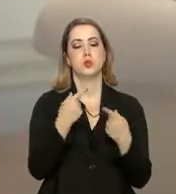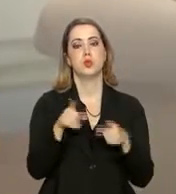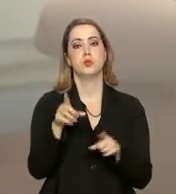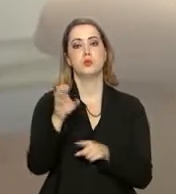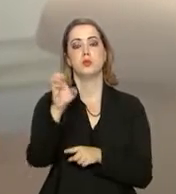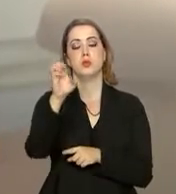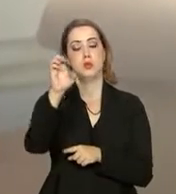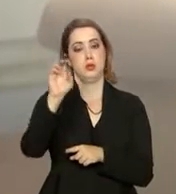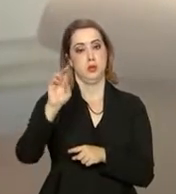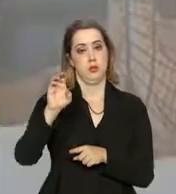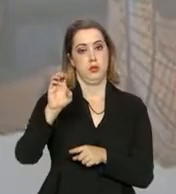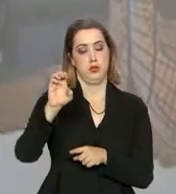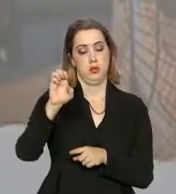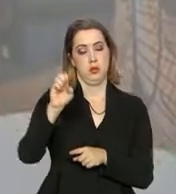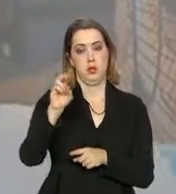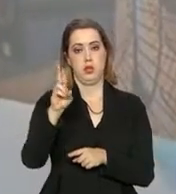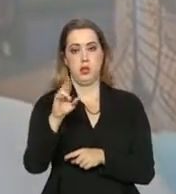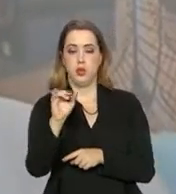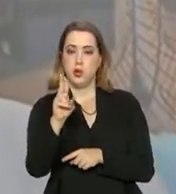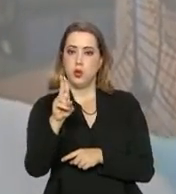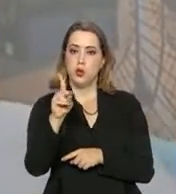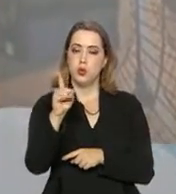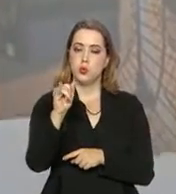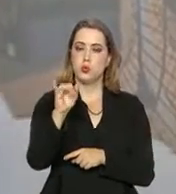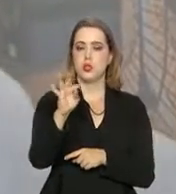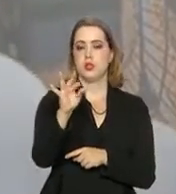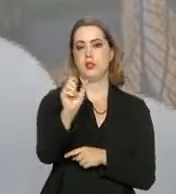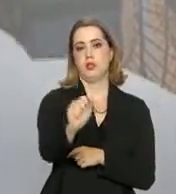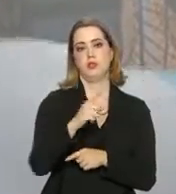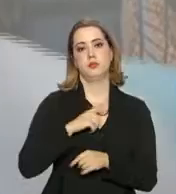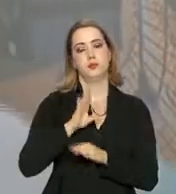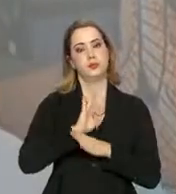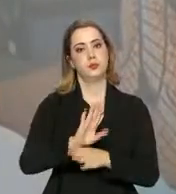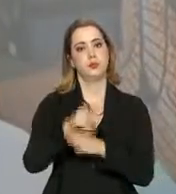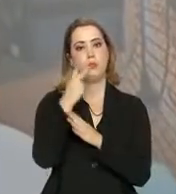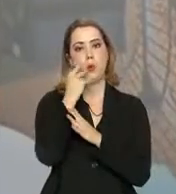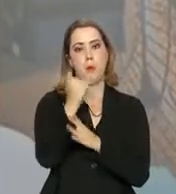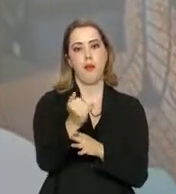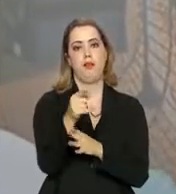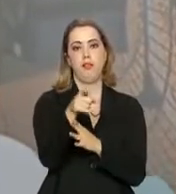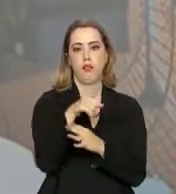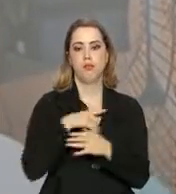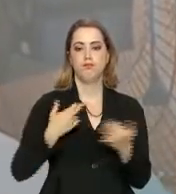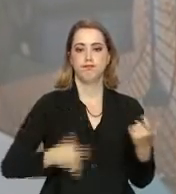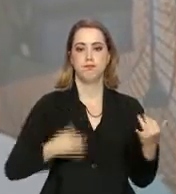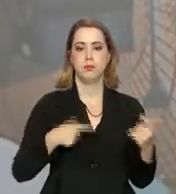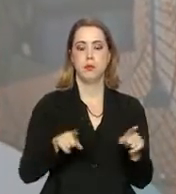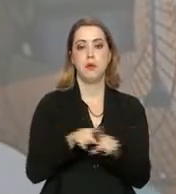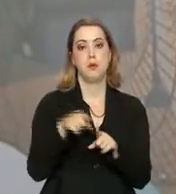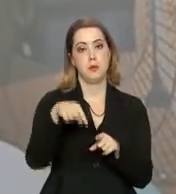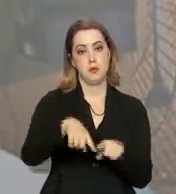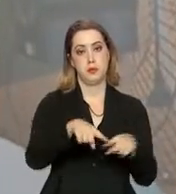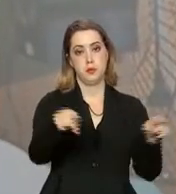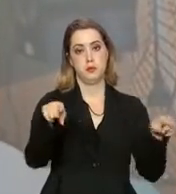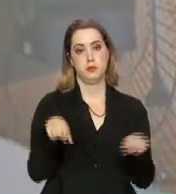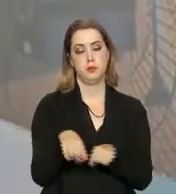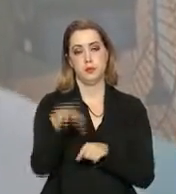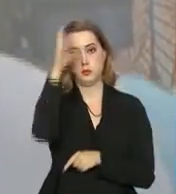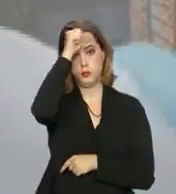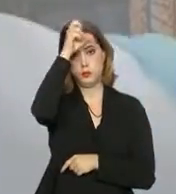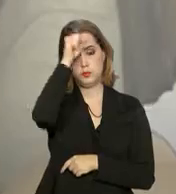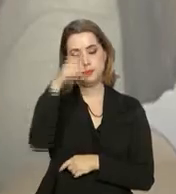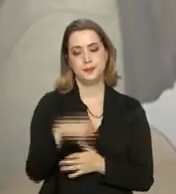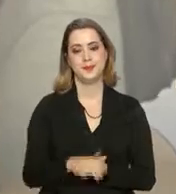a paixão pelo violão deve se em muito a influência do pai mas é nas aulas do ponto de cultura que aprimora os